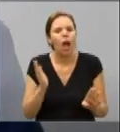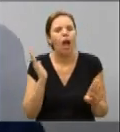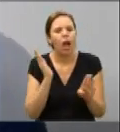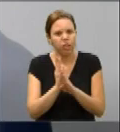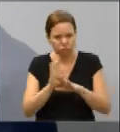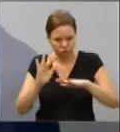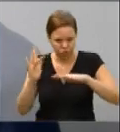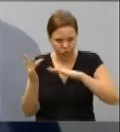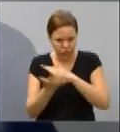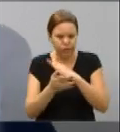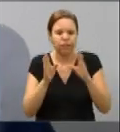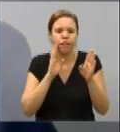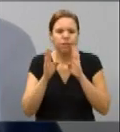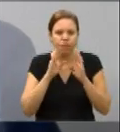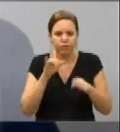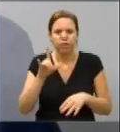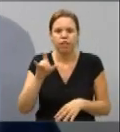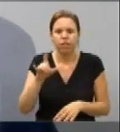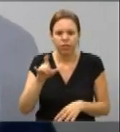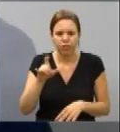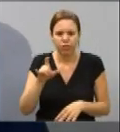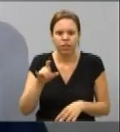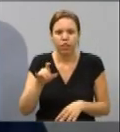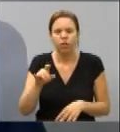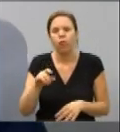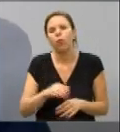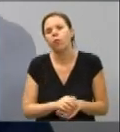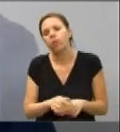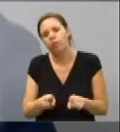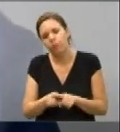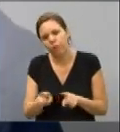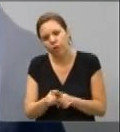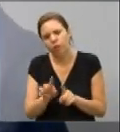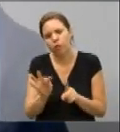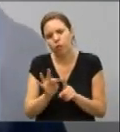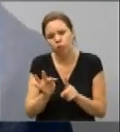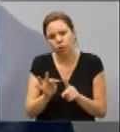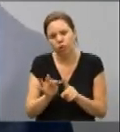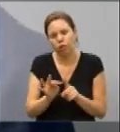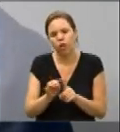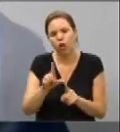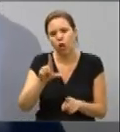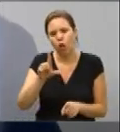redes sociais, no Facebook, no Instagram ou no Twitter. No Instagram é